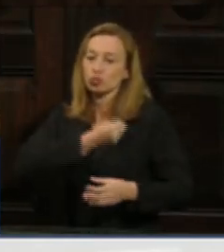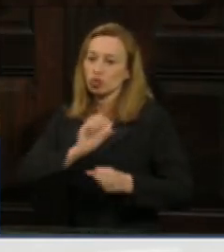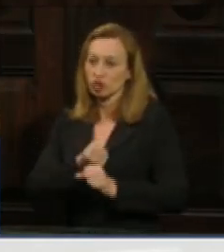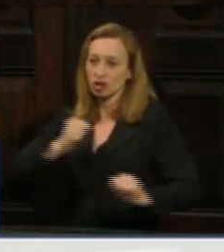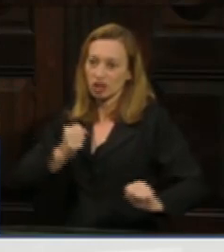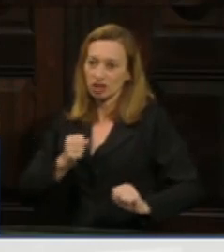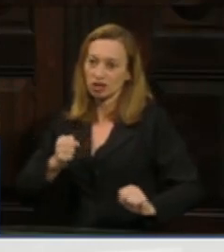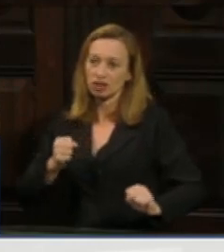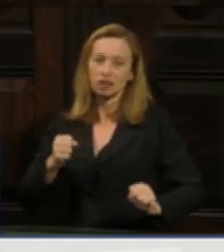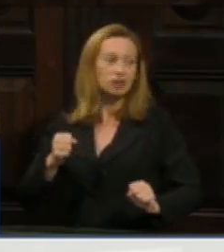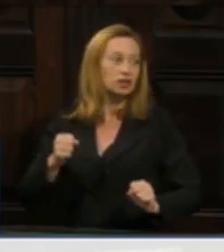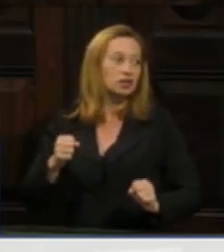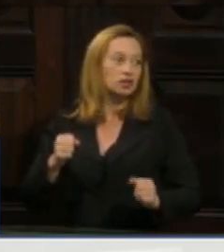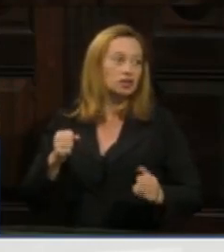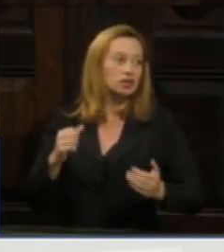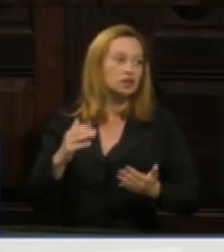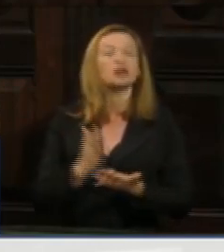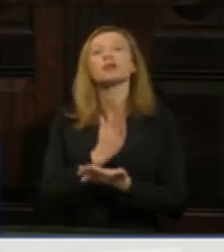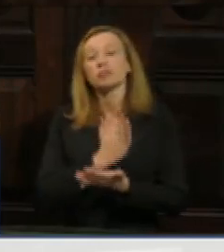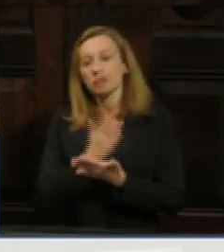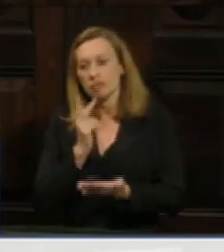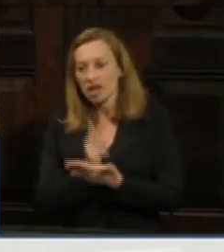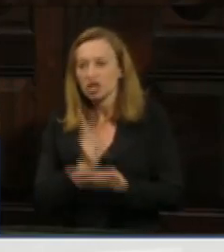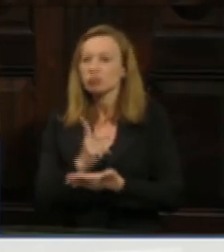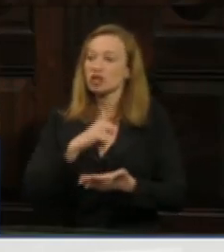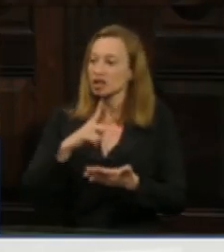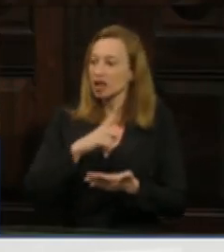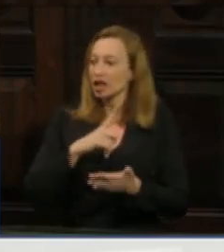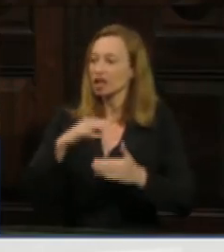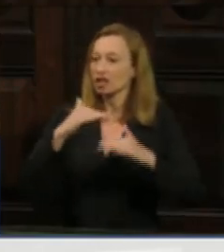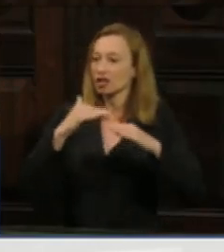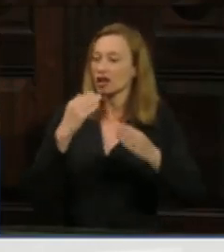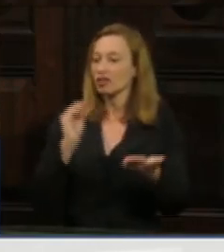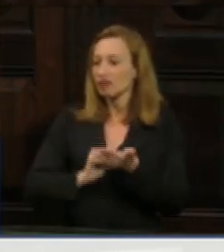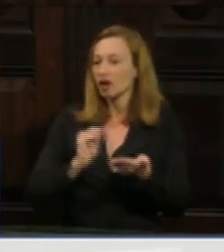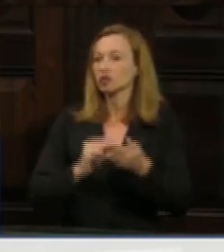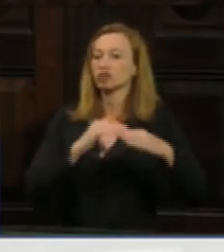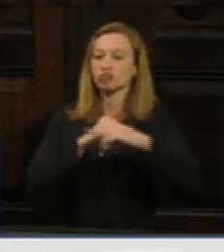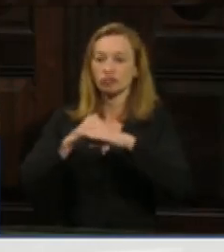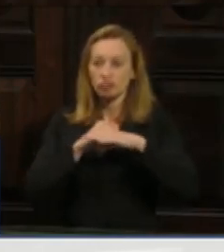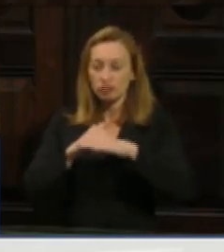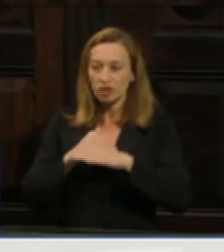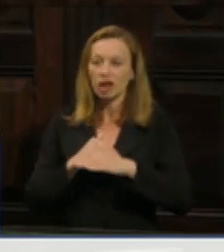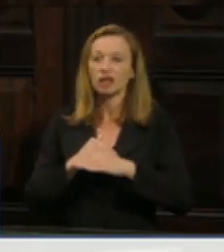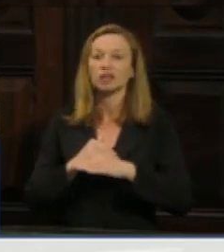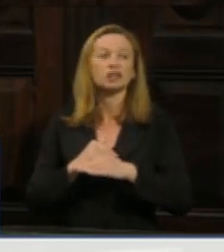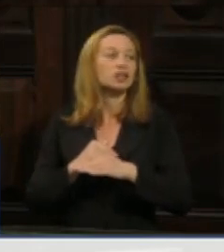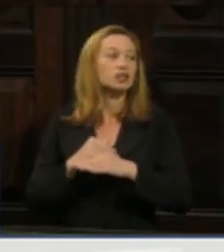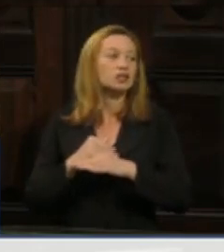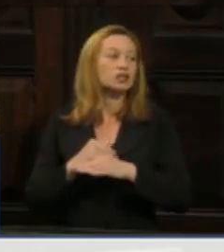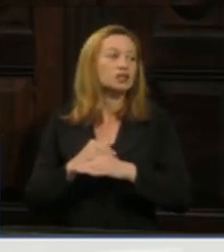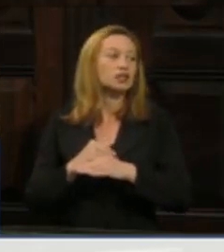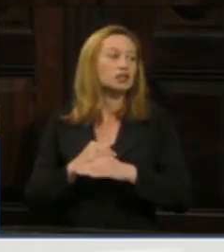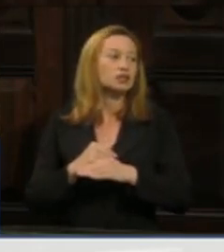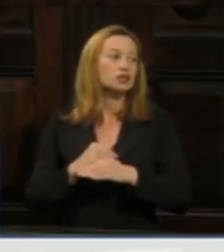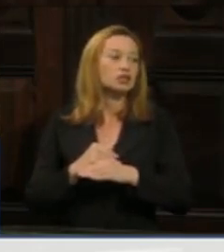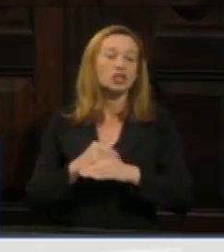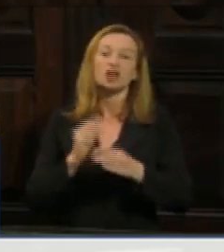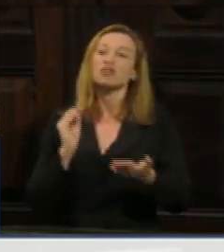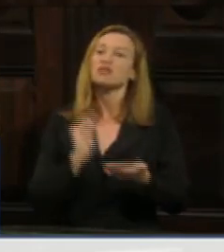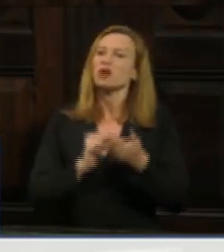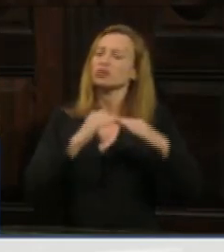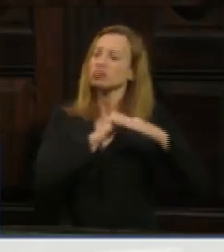tenho, dizendo que continuo acreditando que o caminho para as transformações é a política, não há outro caminho